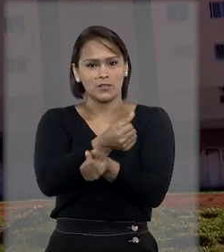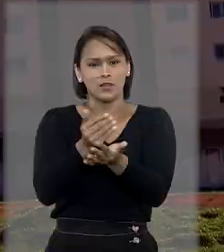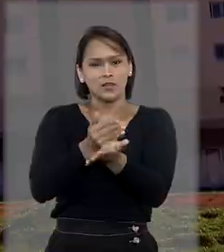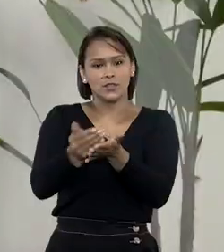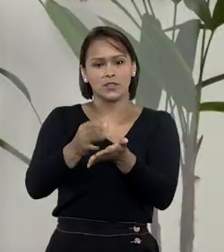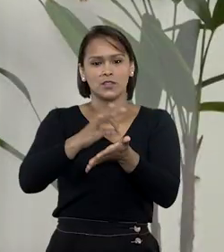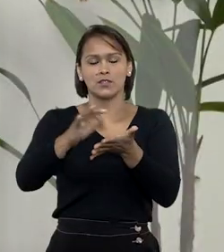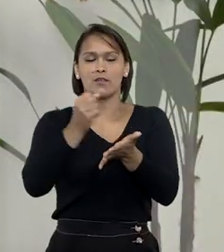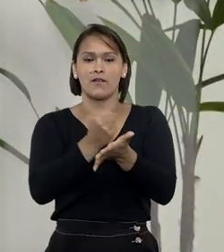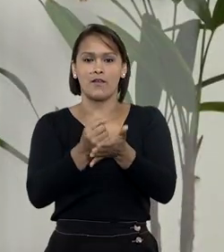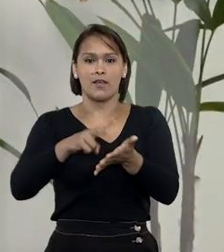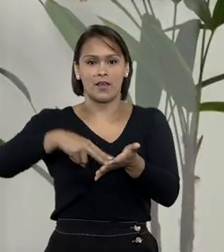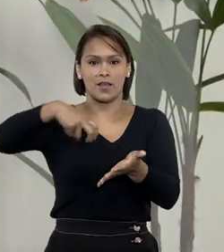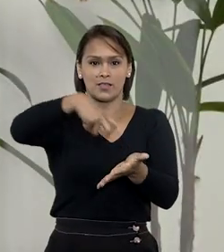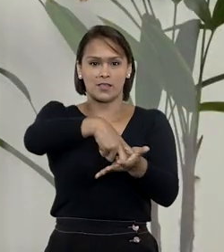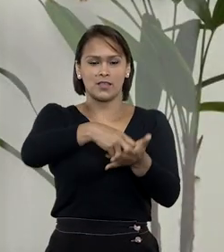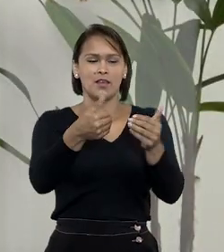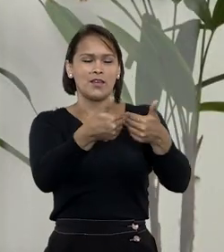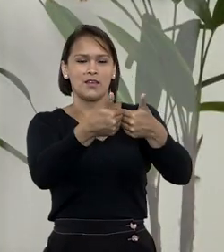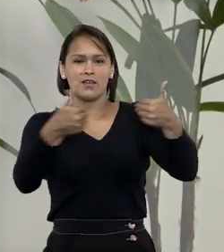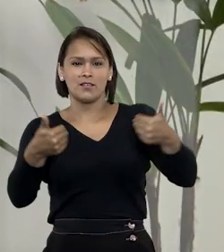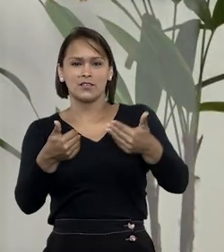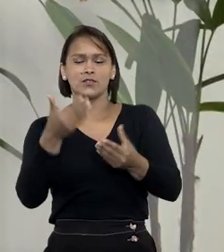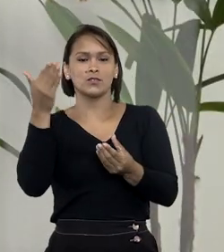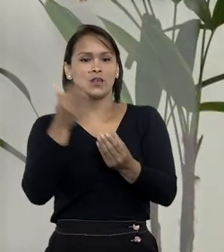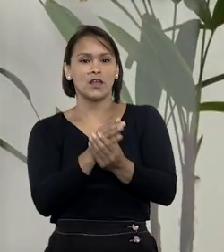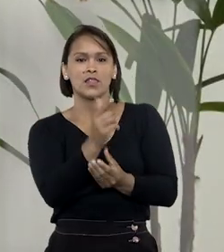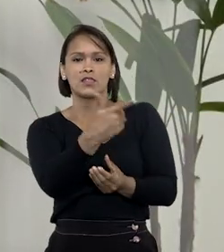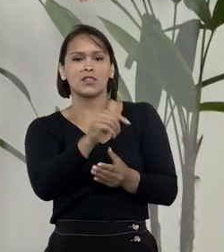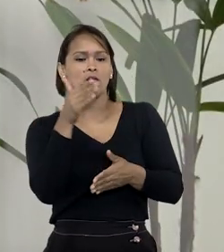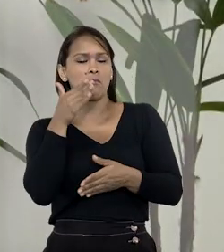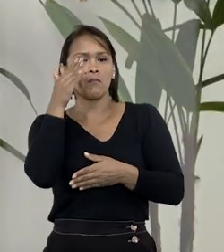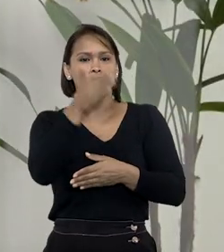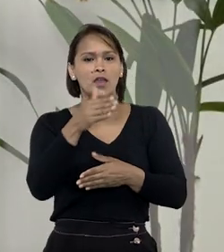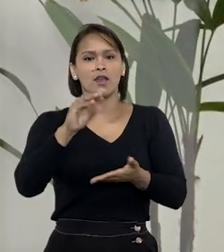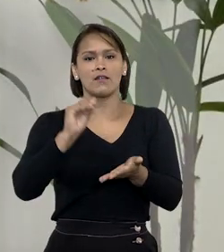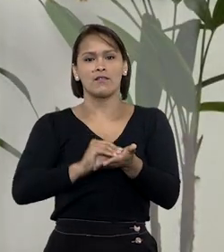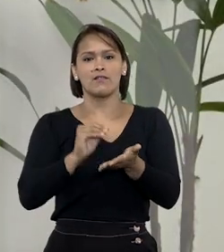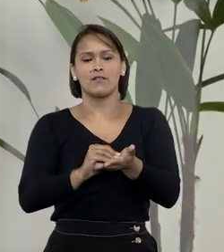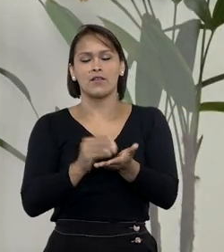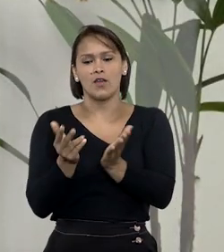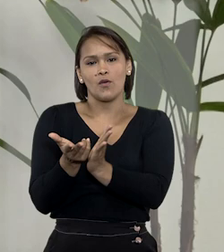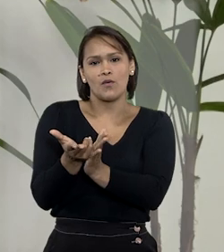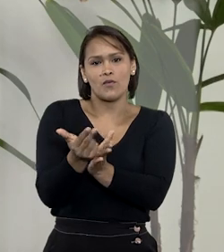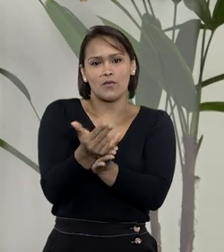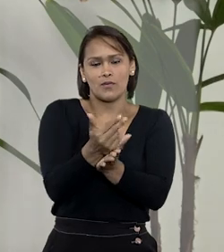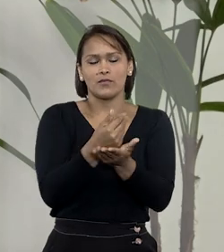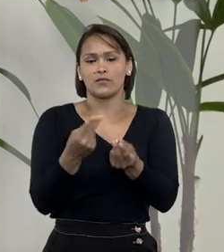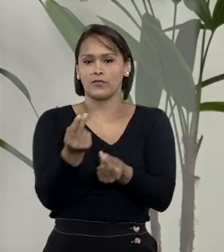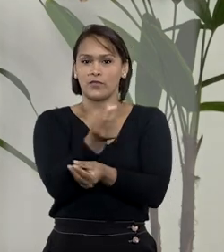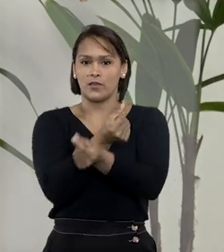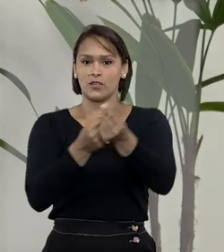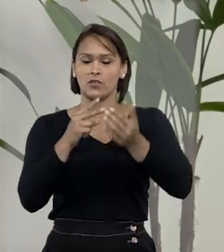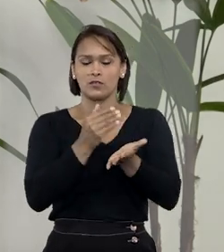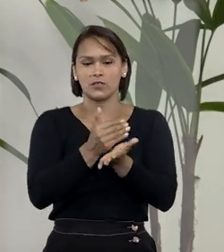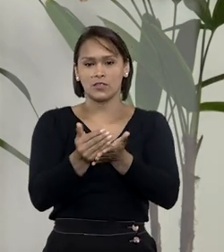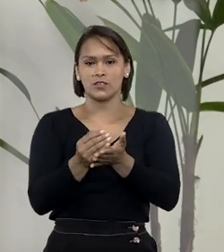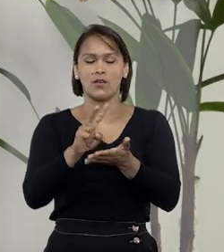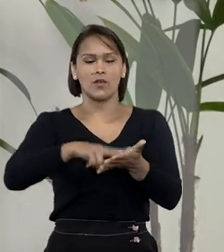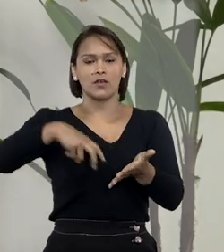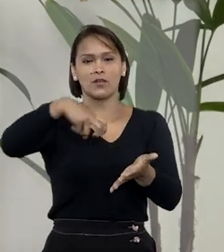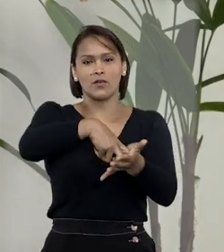custas iniciais a sentença extinguiu o processo sem resolução de mérito em razão da ausência de recolhimento das custas iniciais